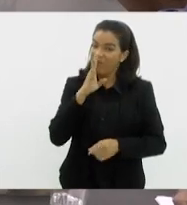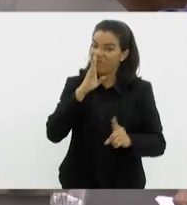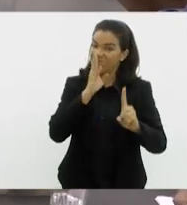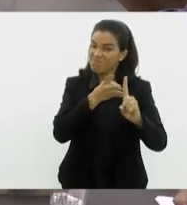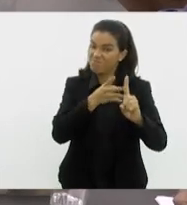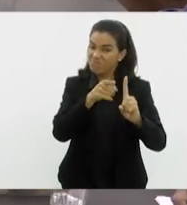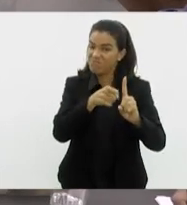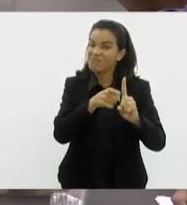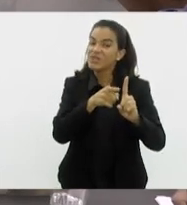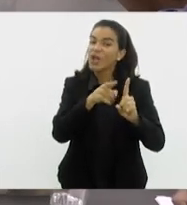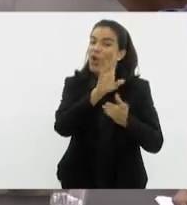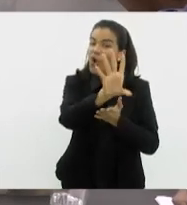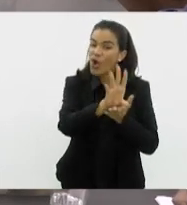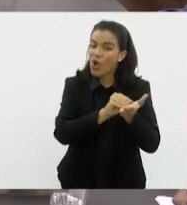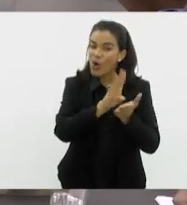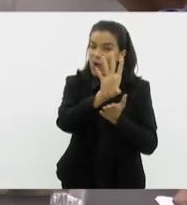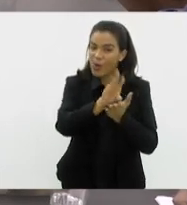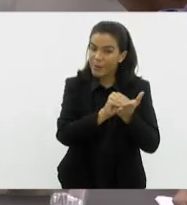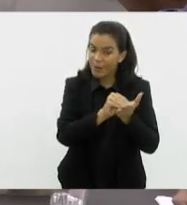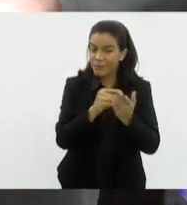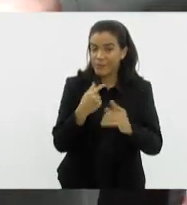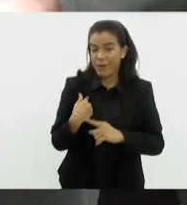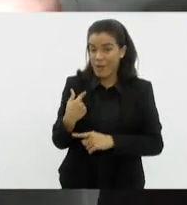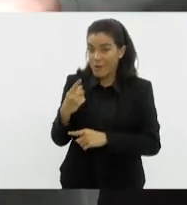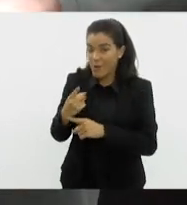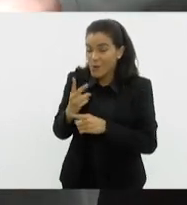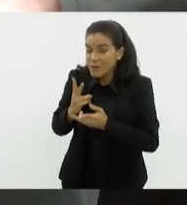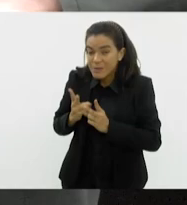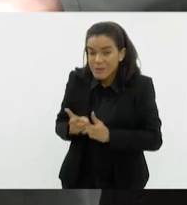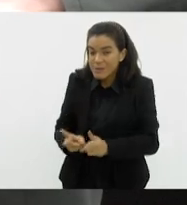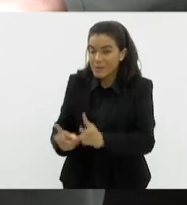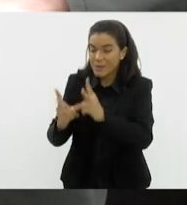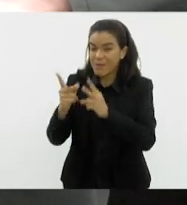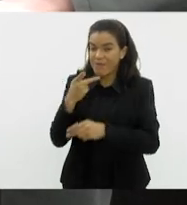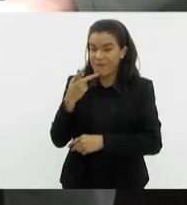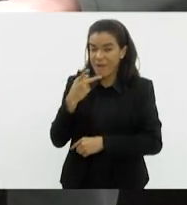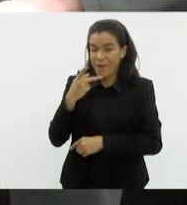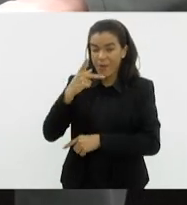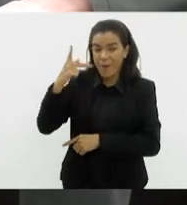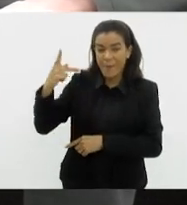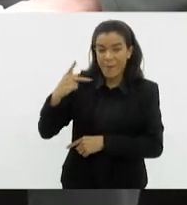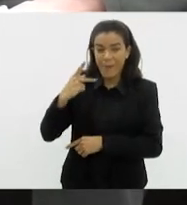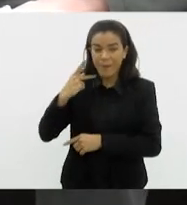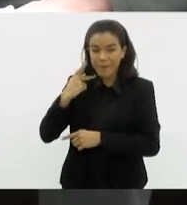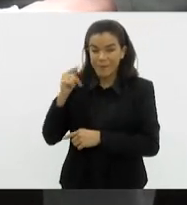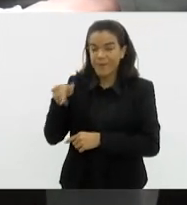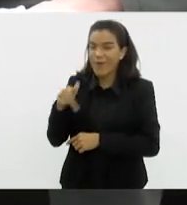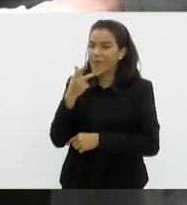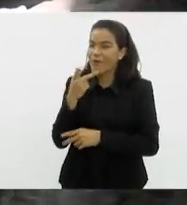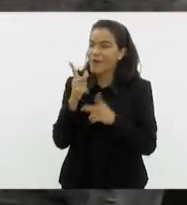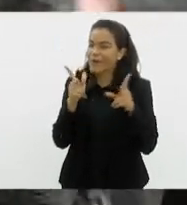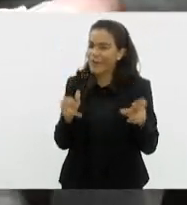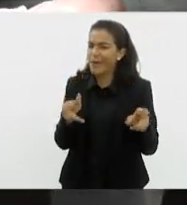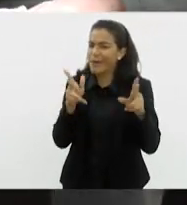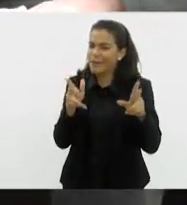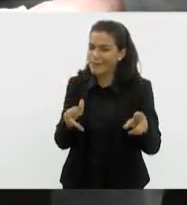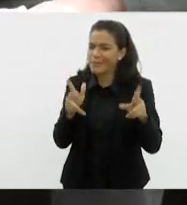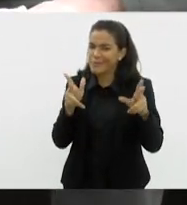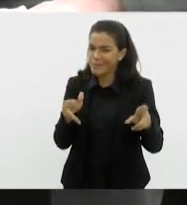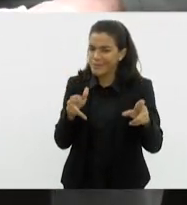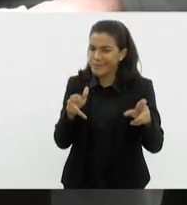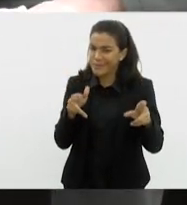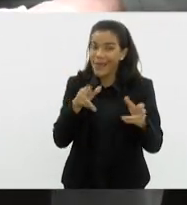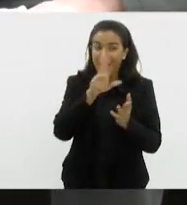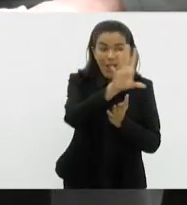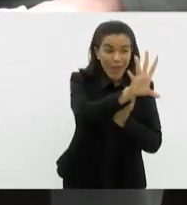plágio. Porque nos meus discursos, sempre que eu litigo com a procuradoria, eu falo exatamente isso. Que se eles